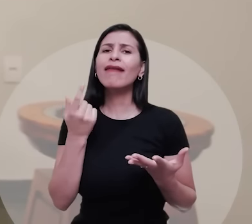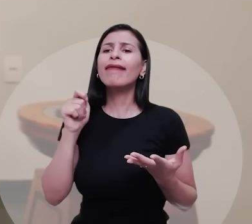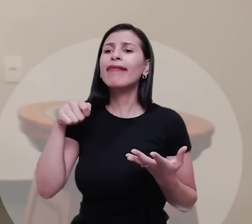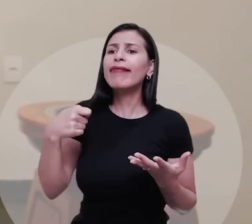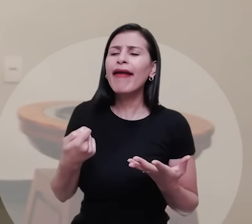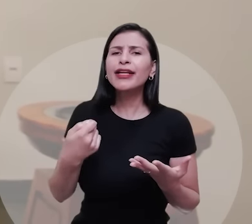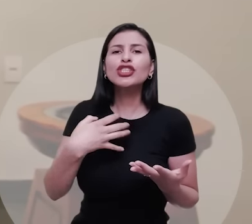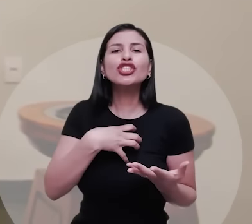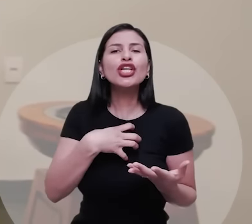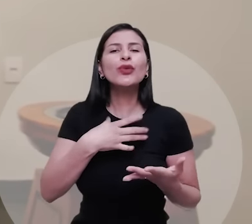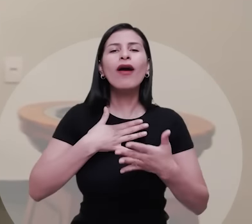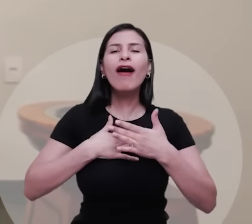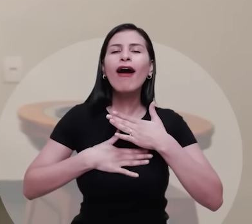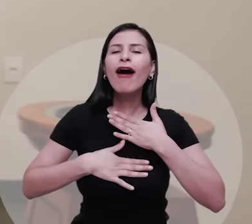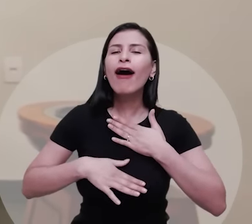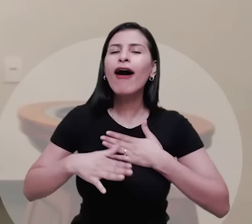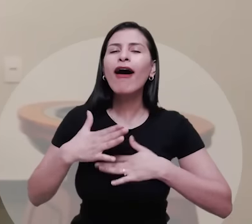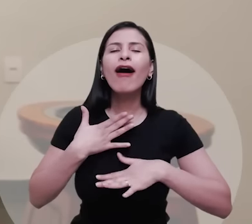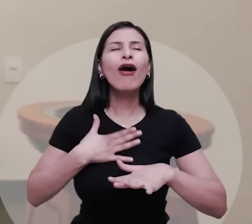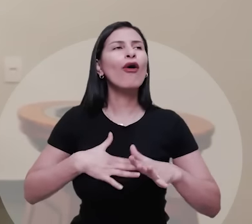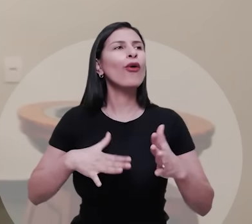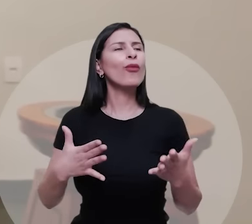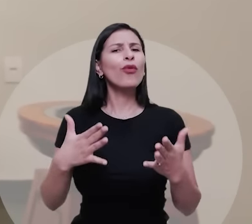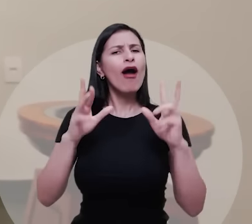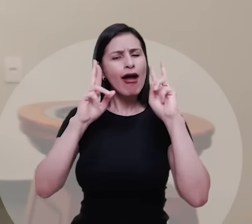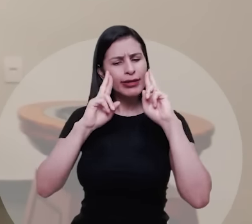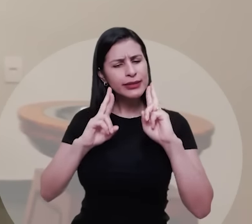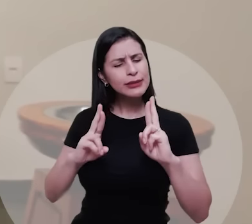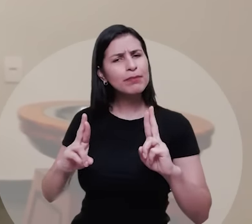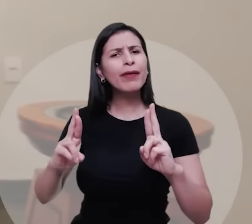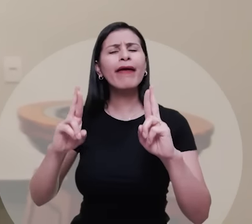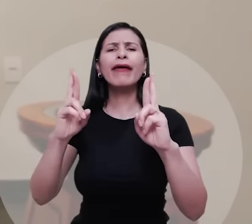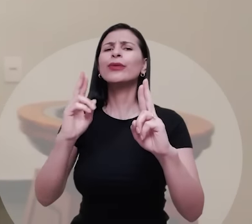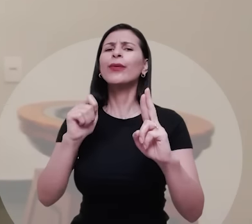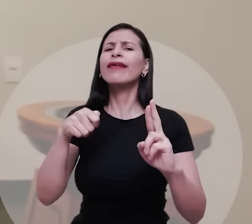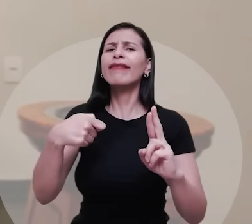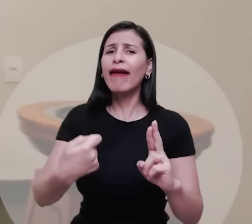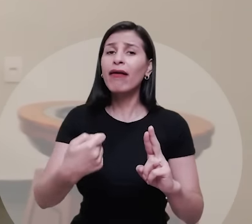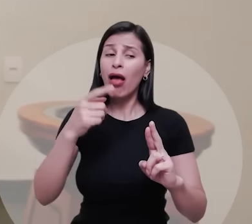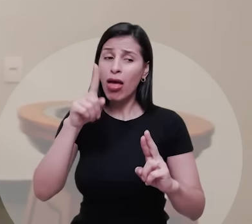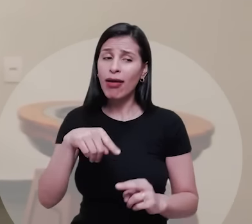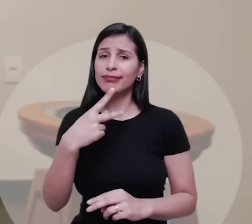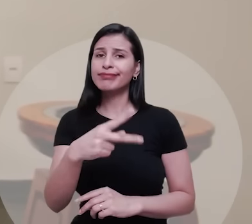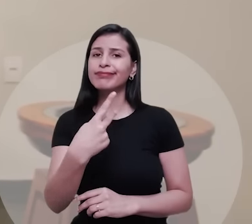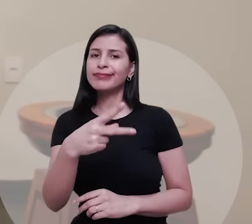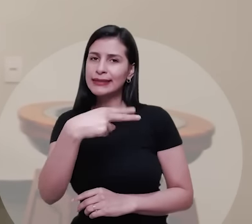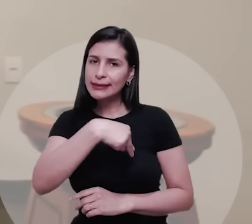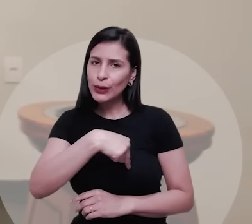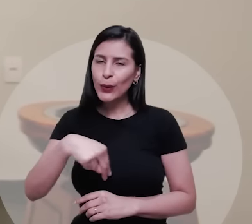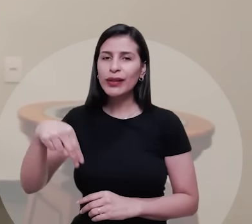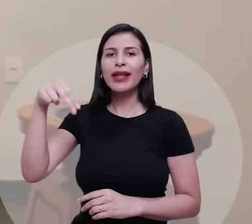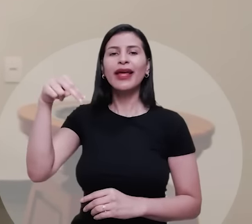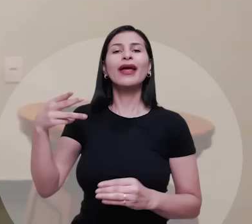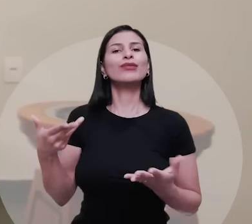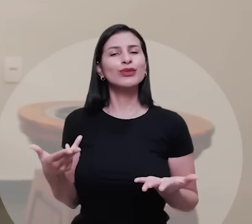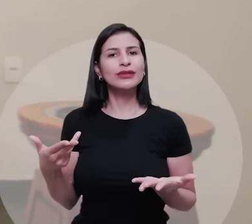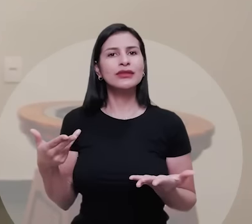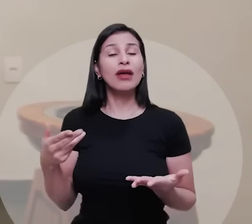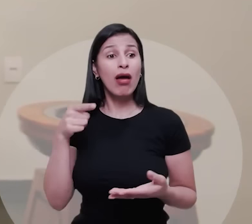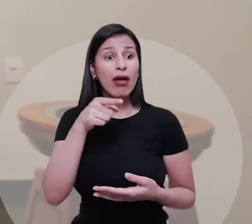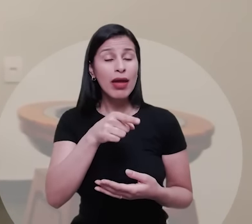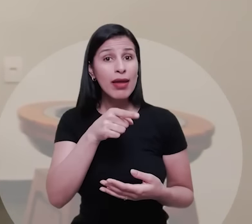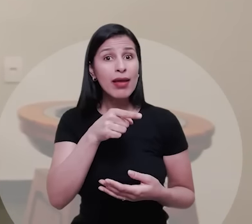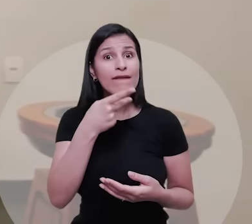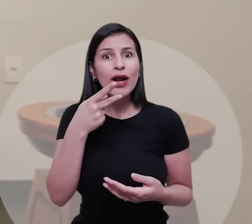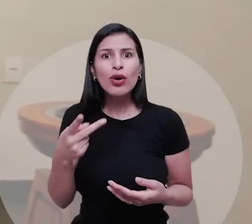fala de forma branda e respeitosa. Nicodemos. Nicodemos diz que ouviu coisas